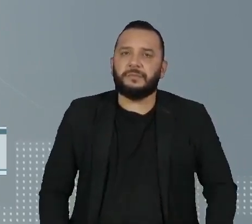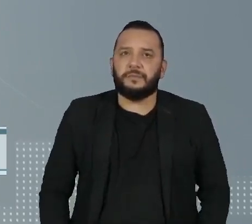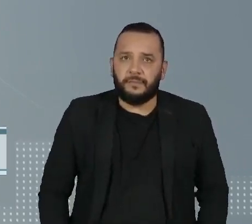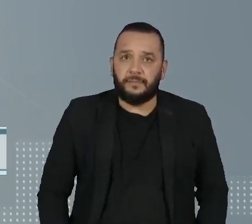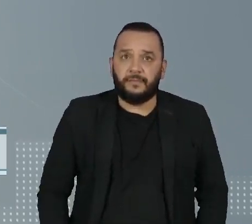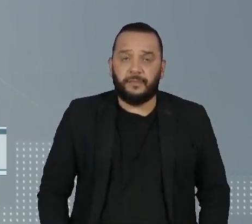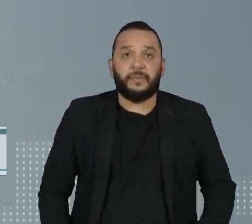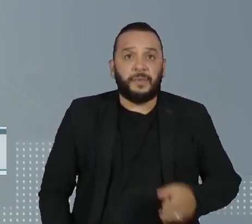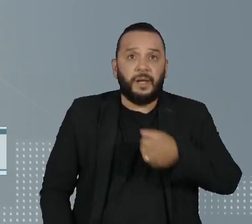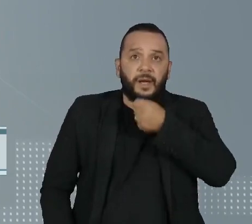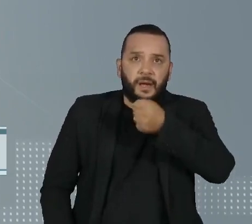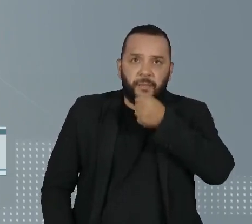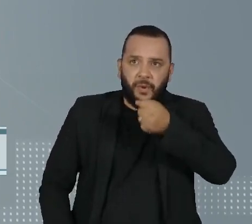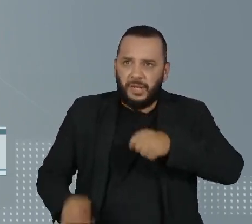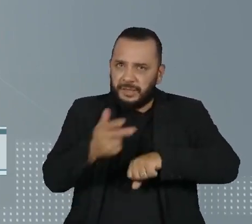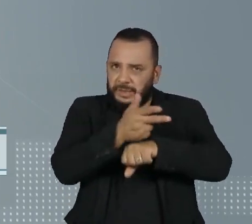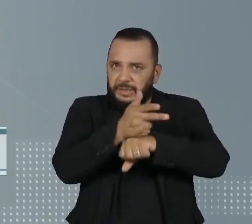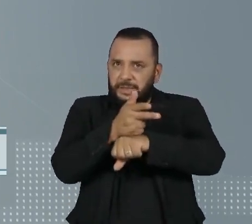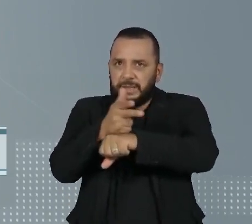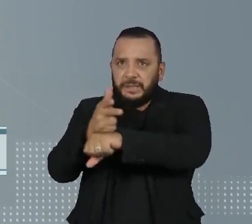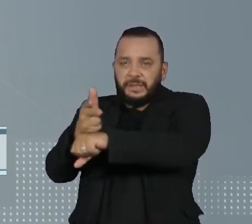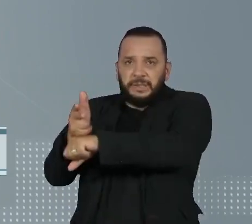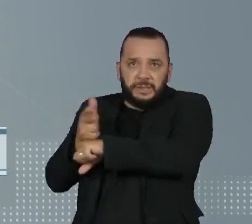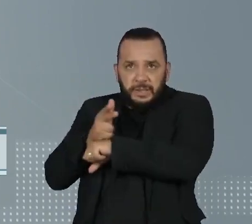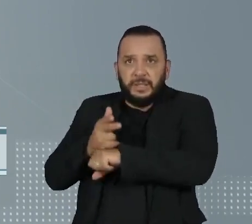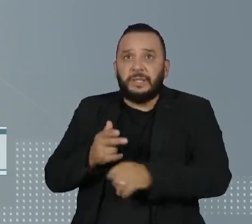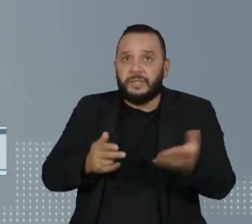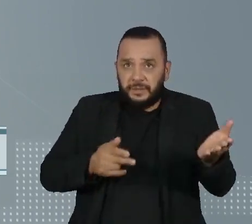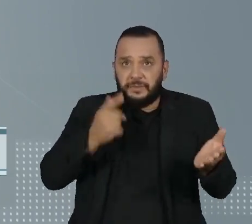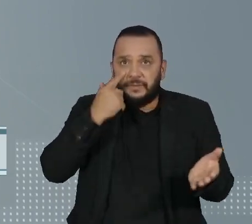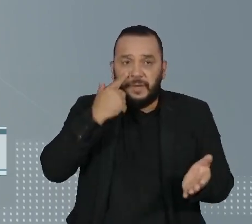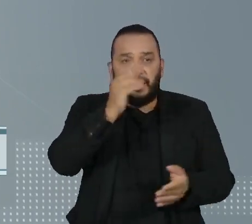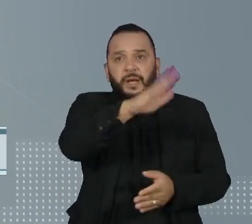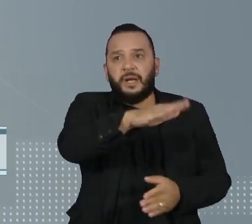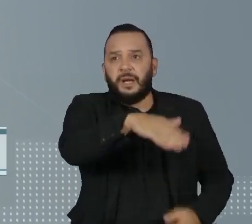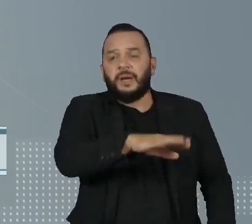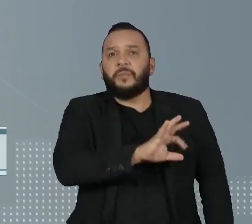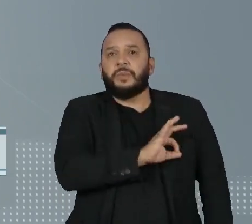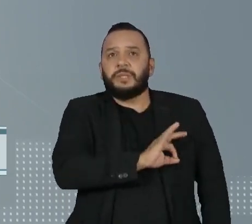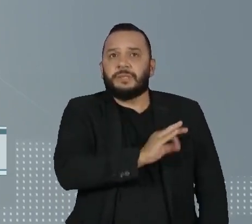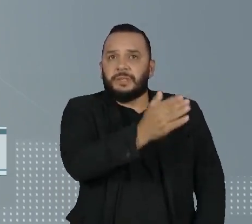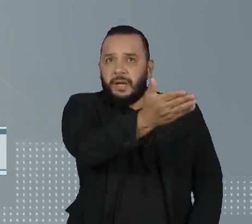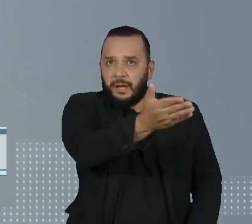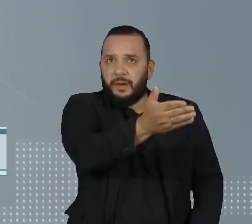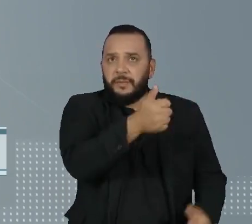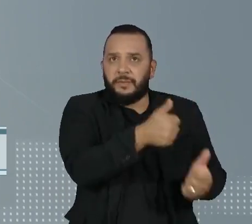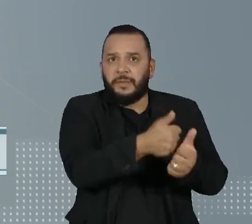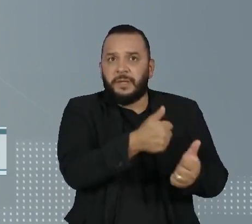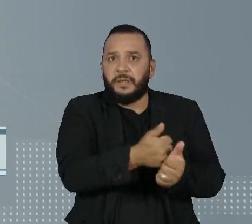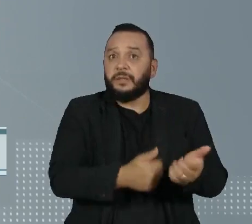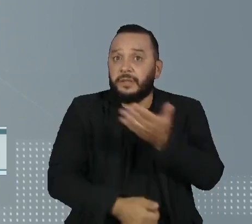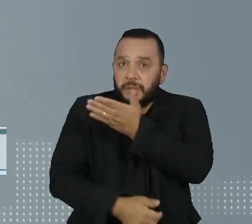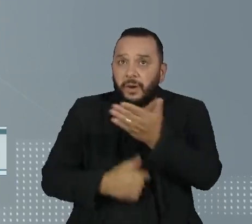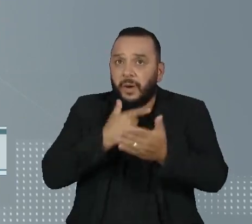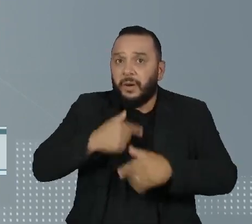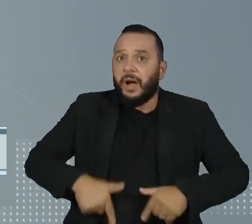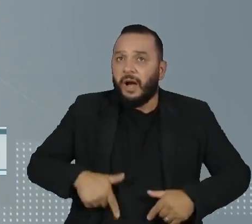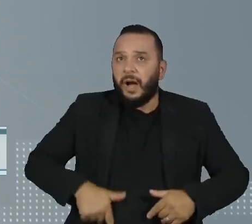O repórter cinematográfico que registrou toda a confusão alerta a policial militar que estava na porta do metrô. Ela está armado